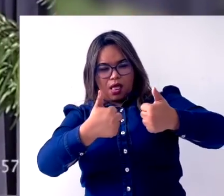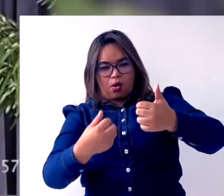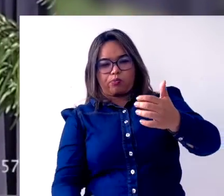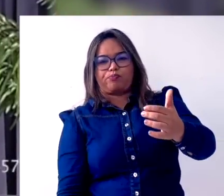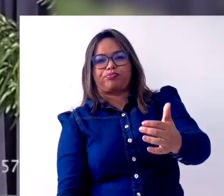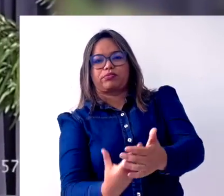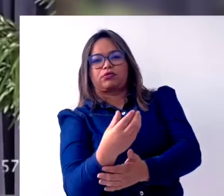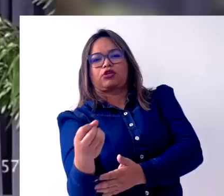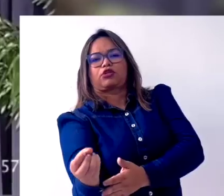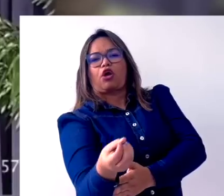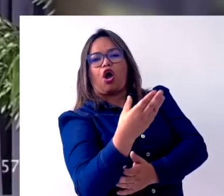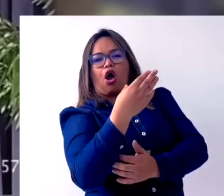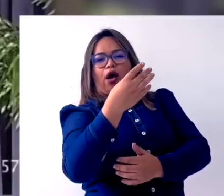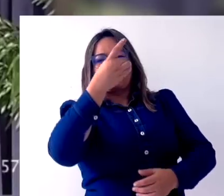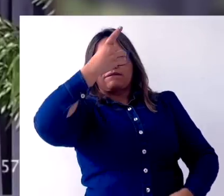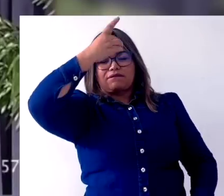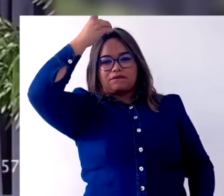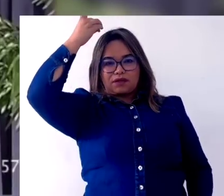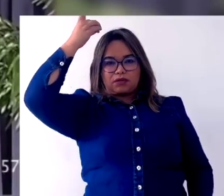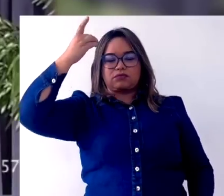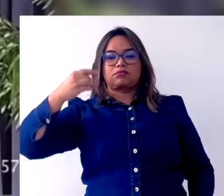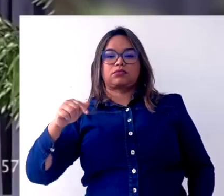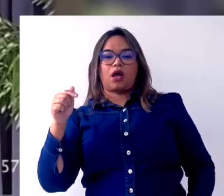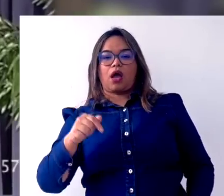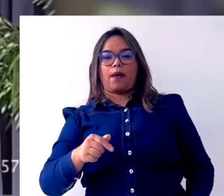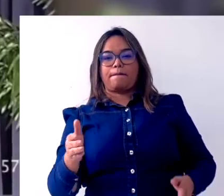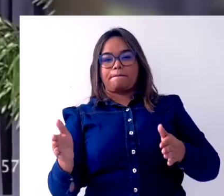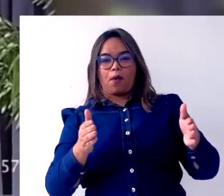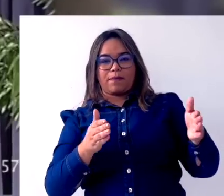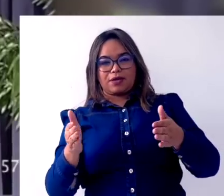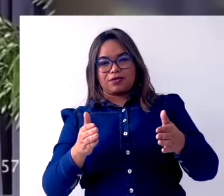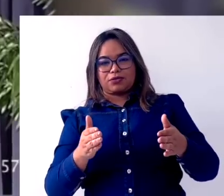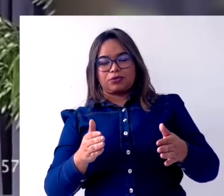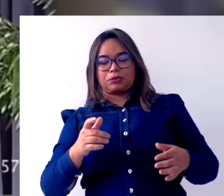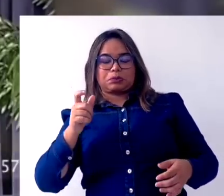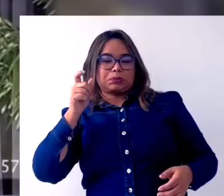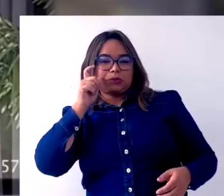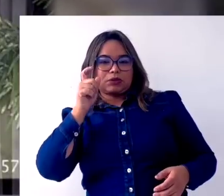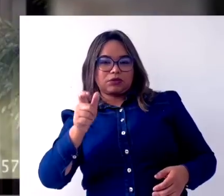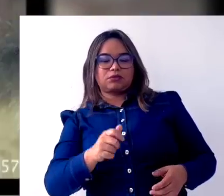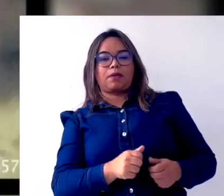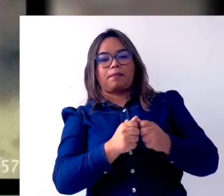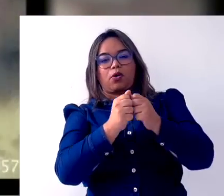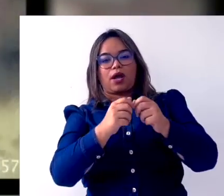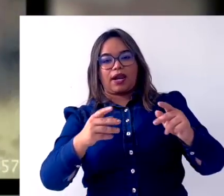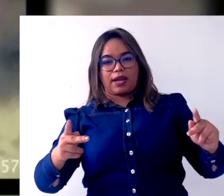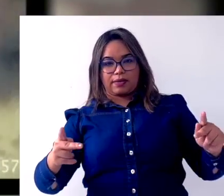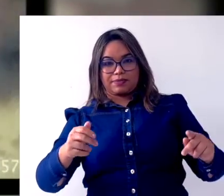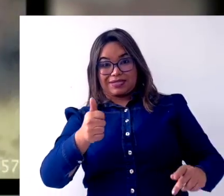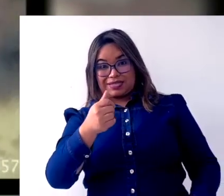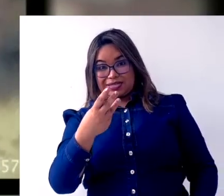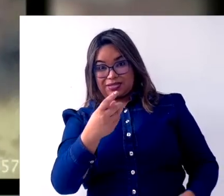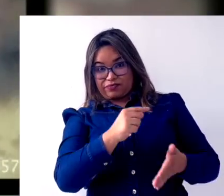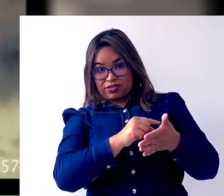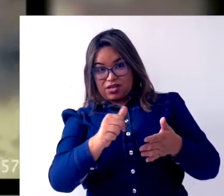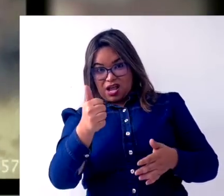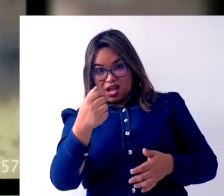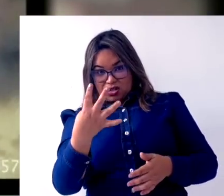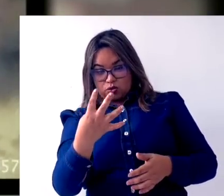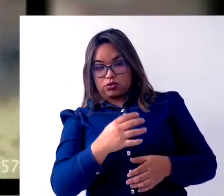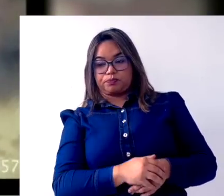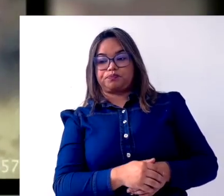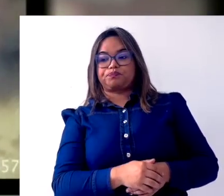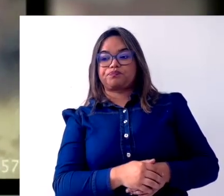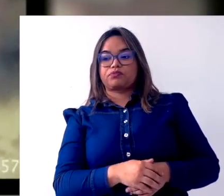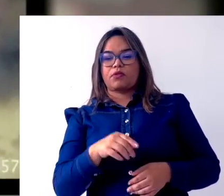síntese. Nós estamos vivendo numa época interessante. Apocalipse 13:14. Por causa dos sinais lhe foi concedido